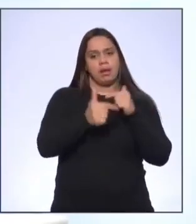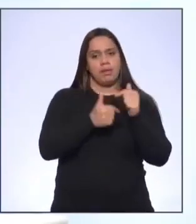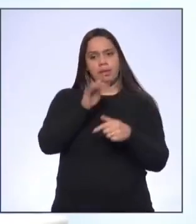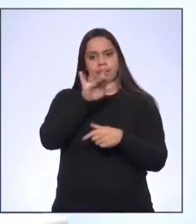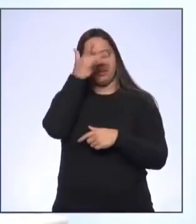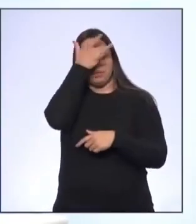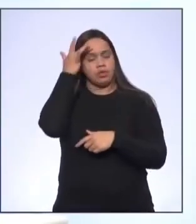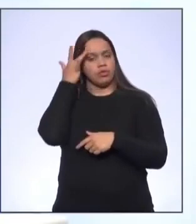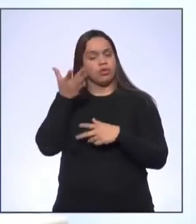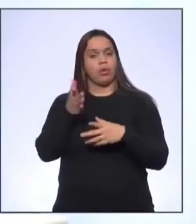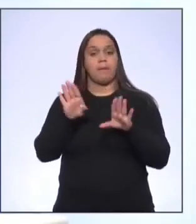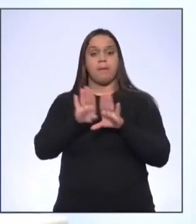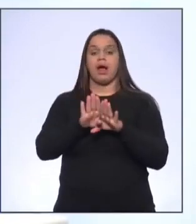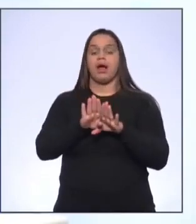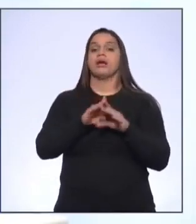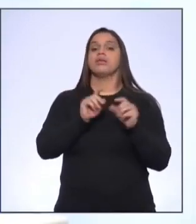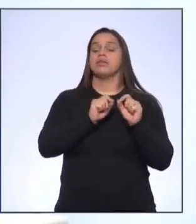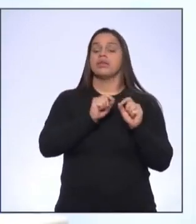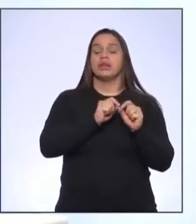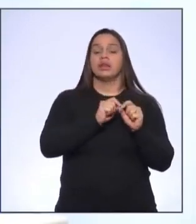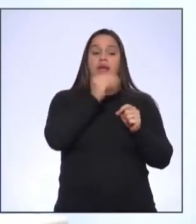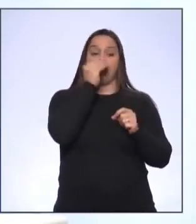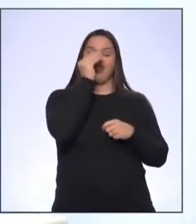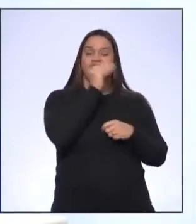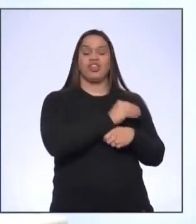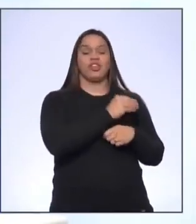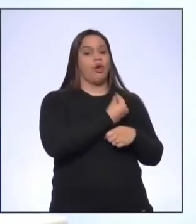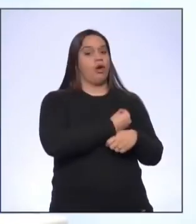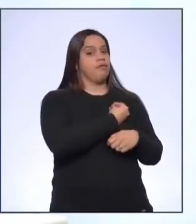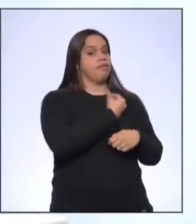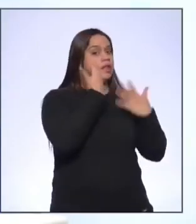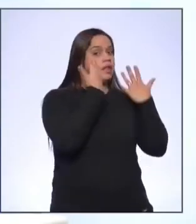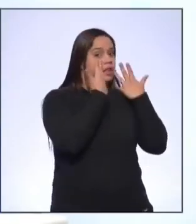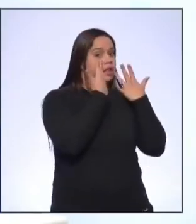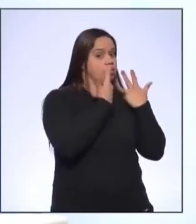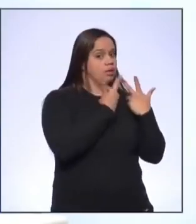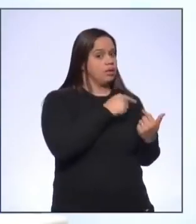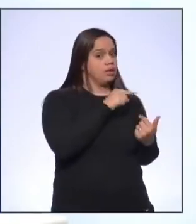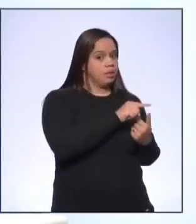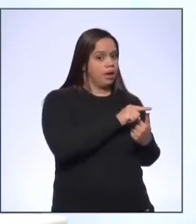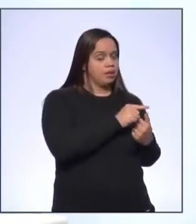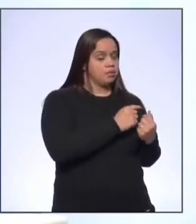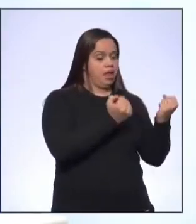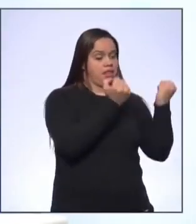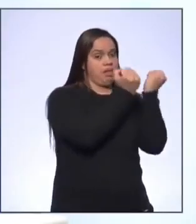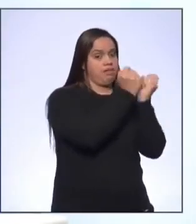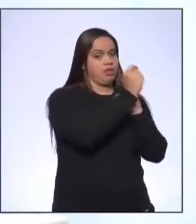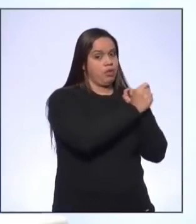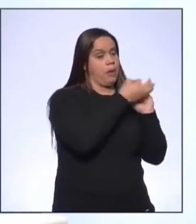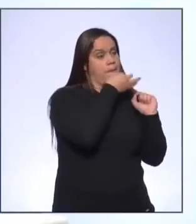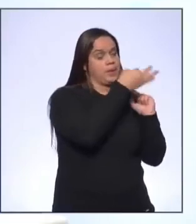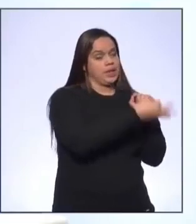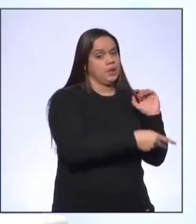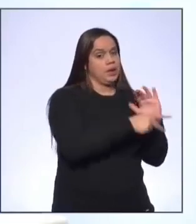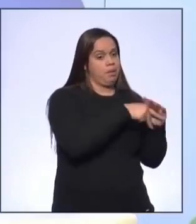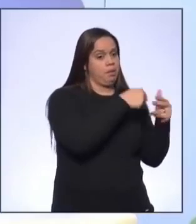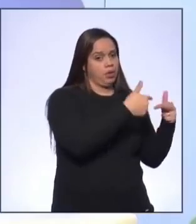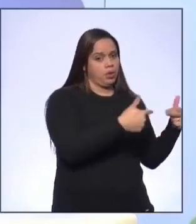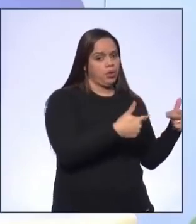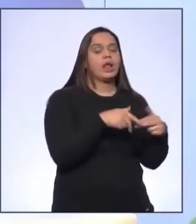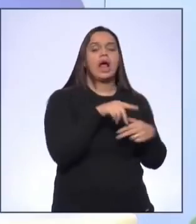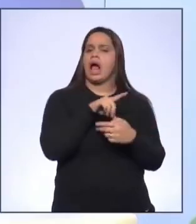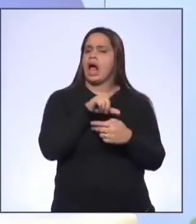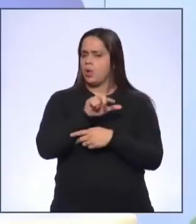texto, está ignorando o bem-estar dos animais, né? Para defender o seu produto. Isso, até a Luana. A Luana